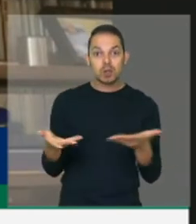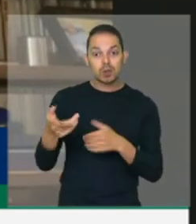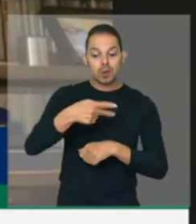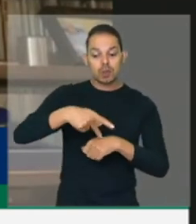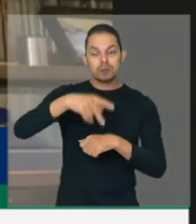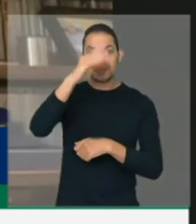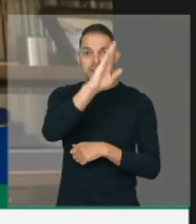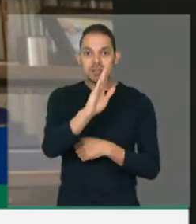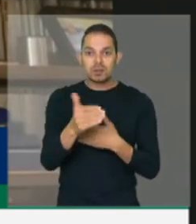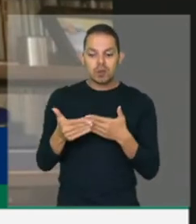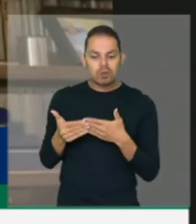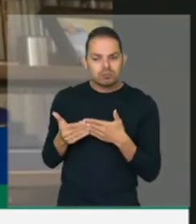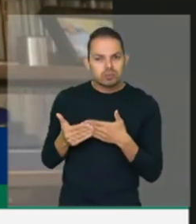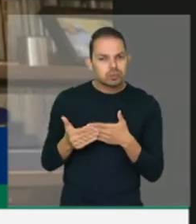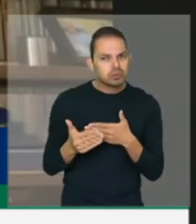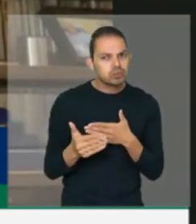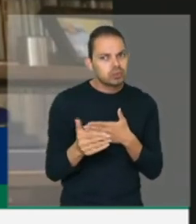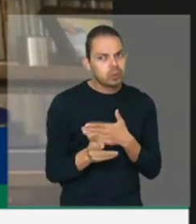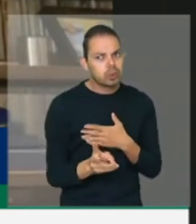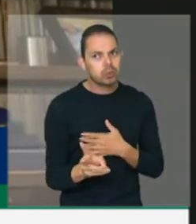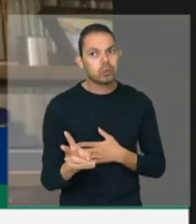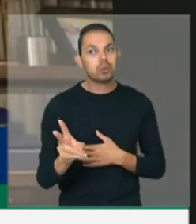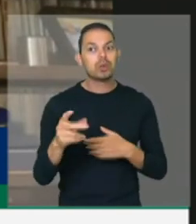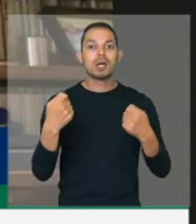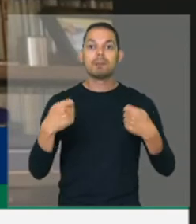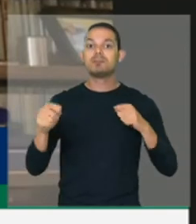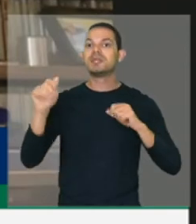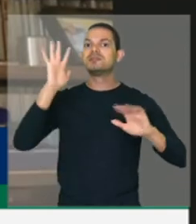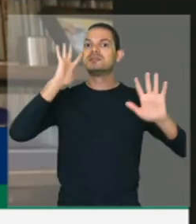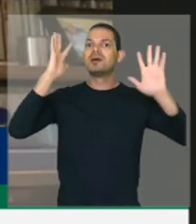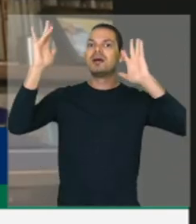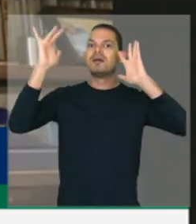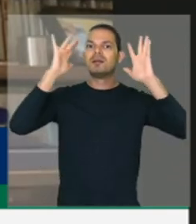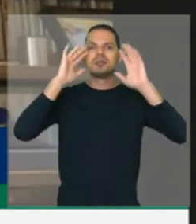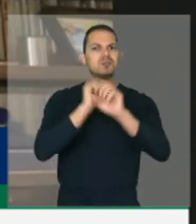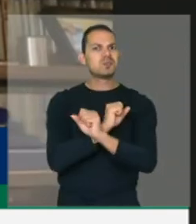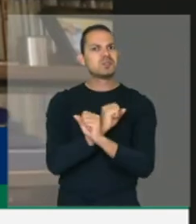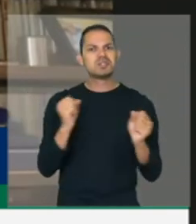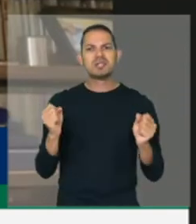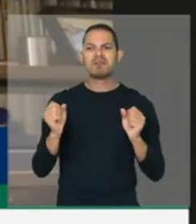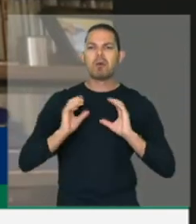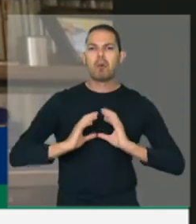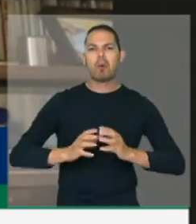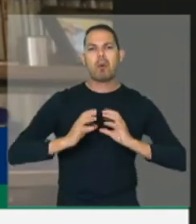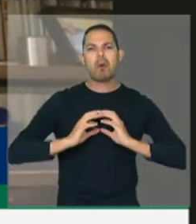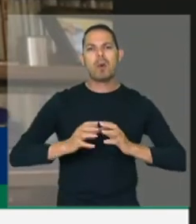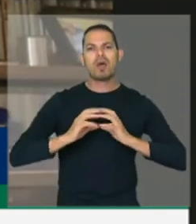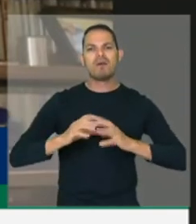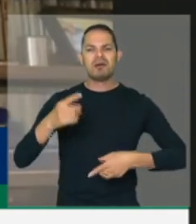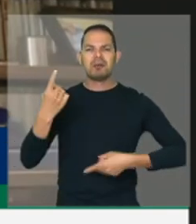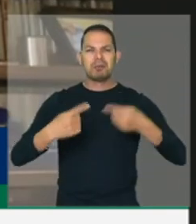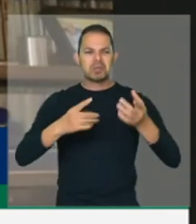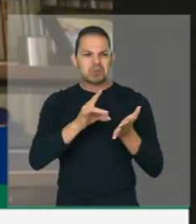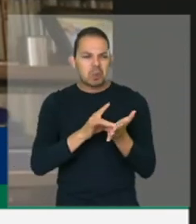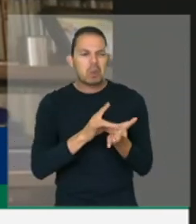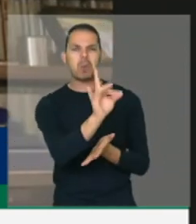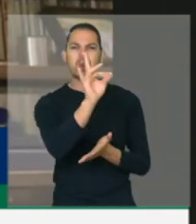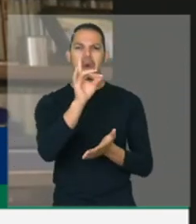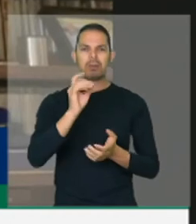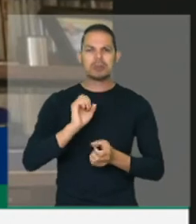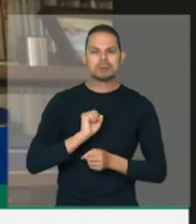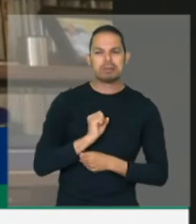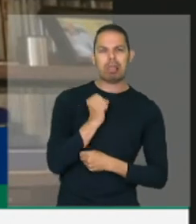de hoje para frente, tem que refletir. Não é possível mais conviver com essa política do ódio,